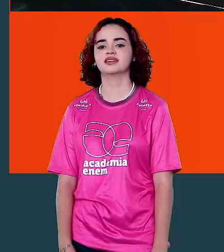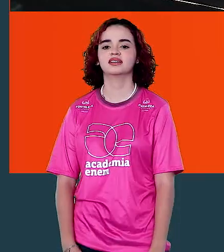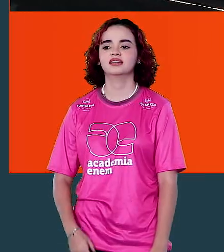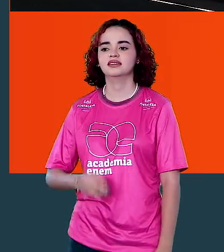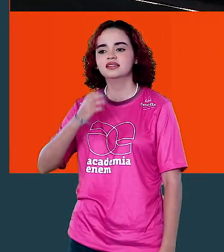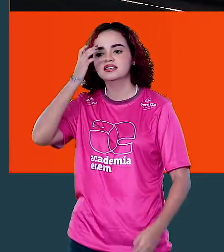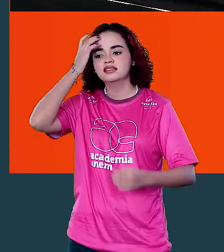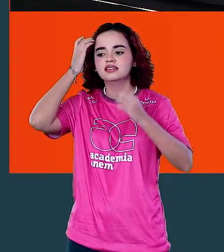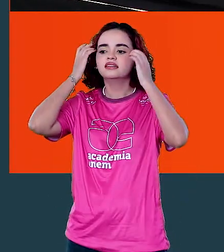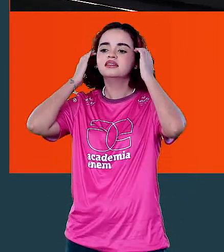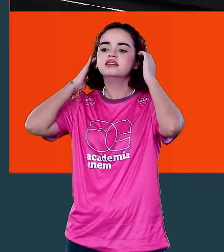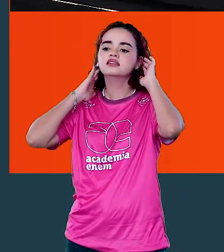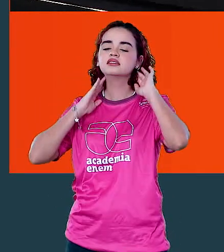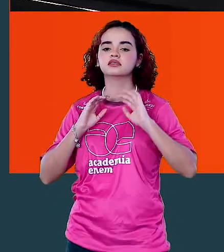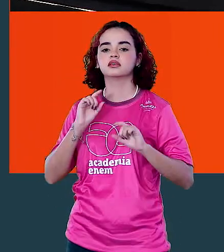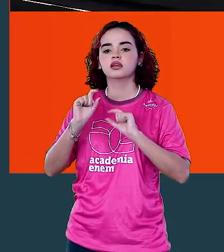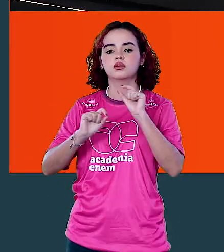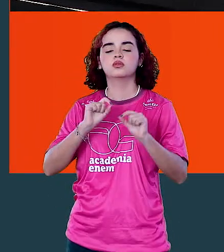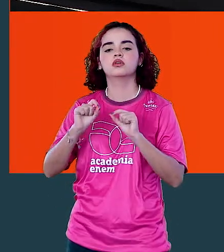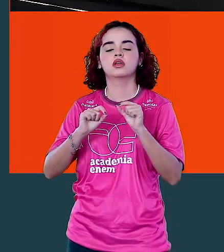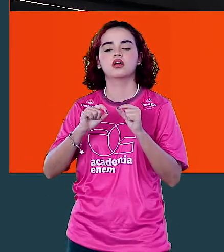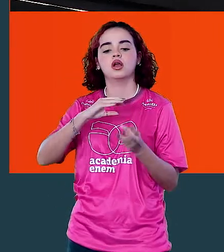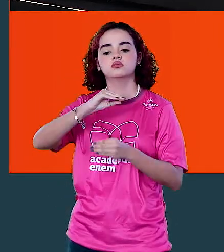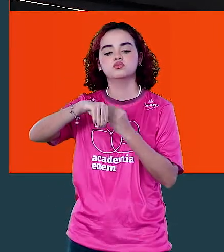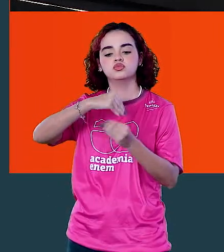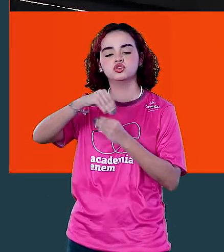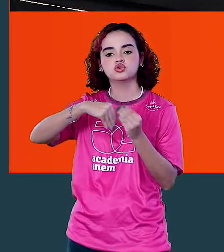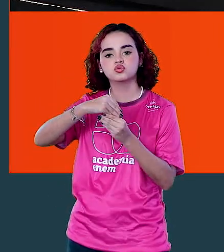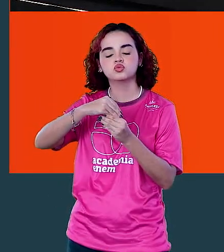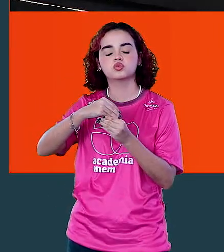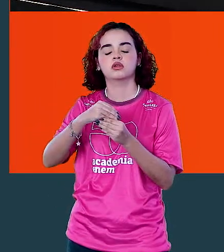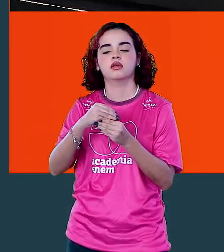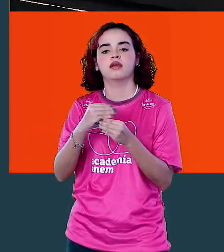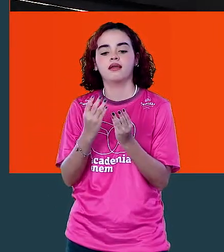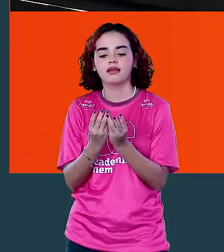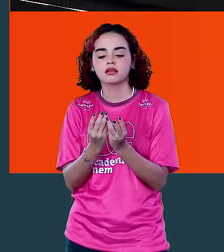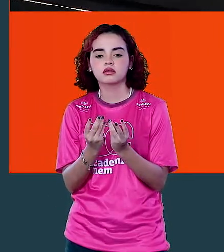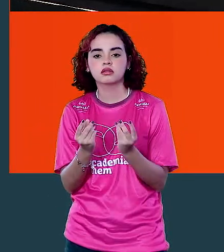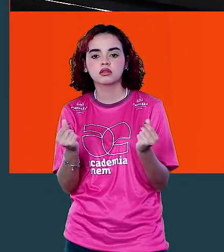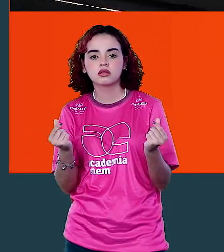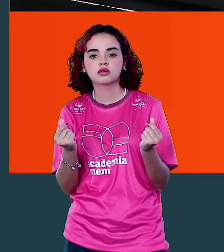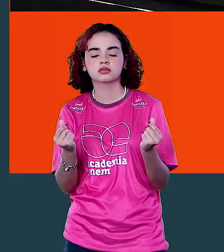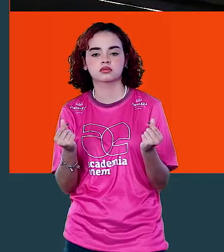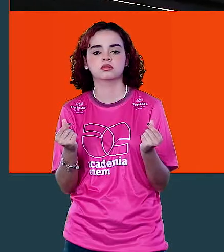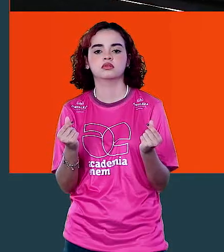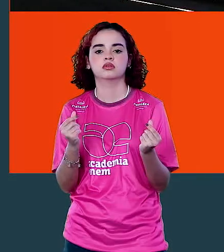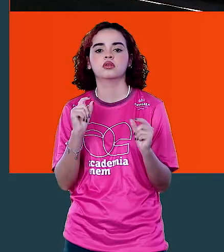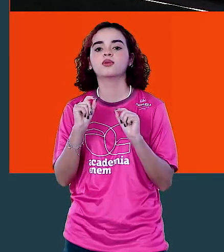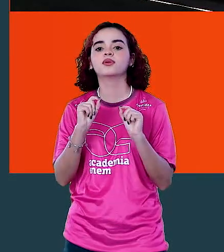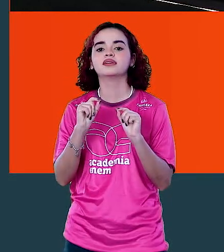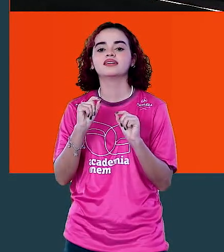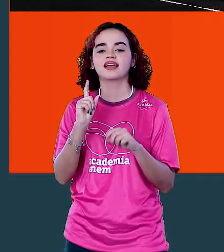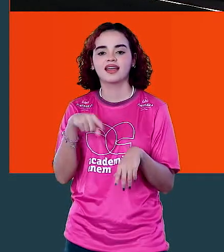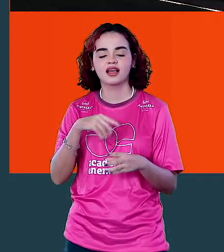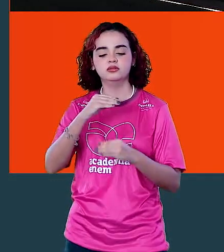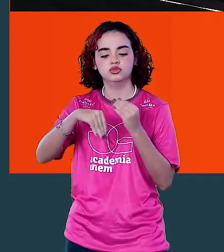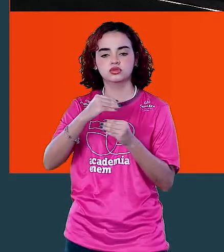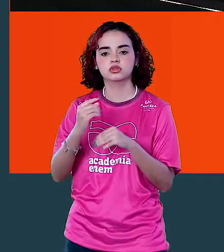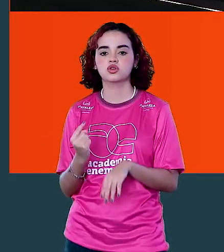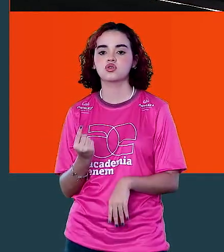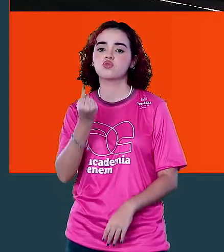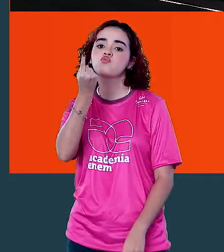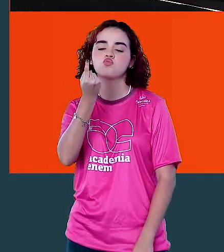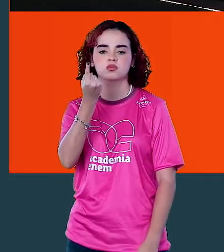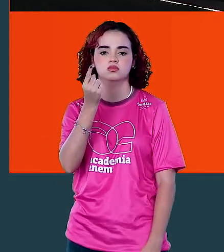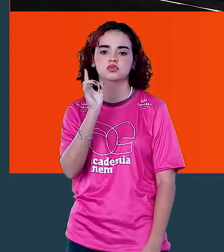o que é uma mistura homogênea? É uma mistura que eu consigo identificar apenas o quê? Uma única